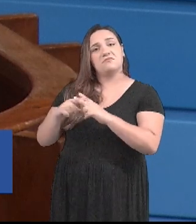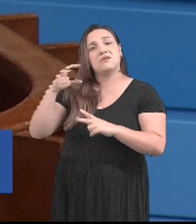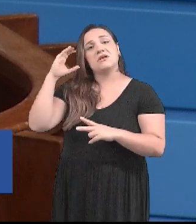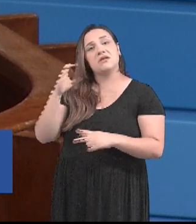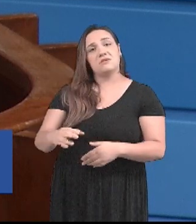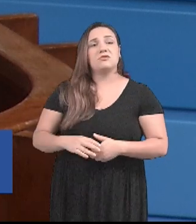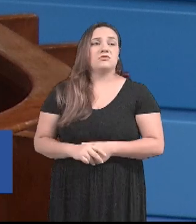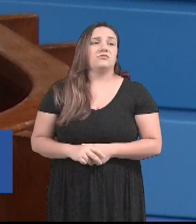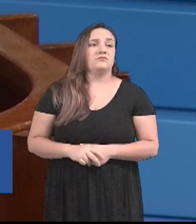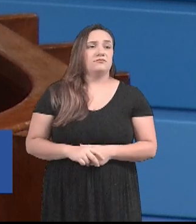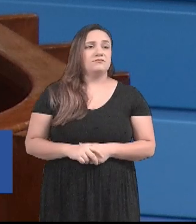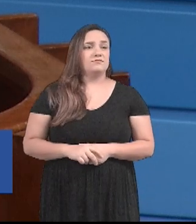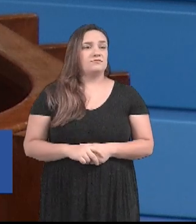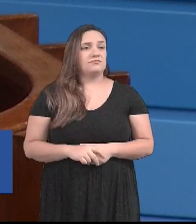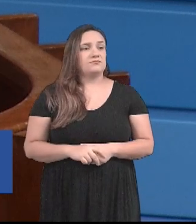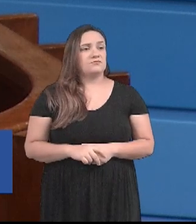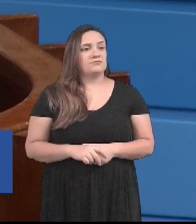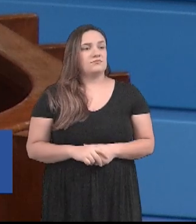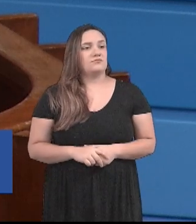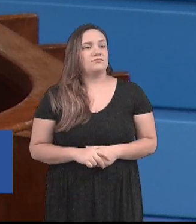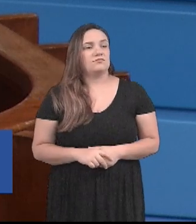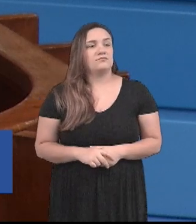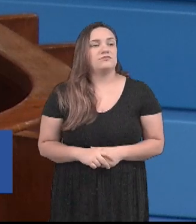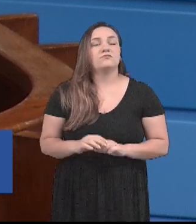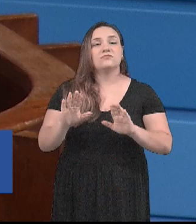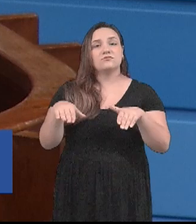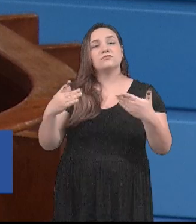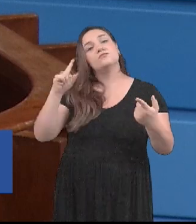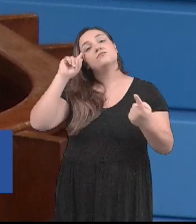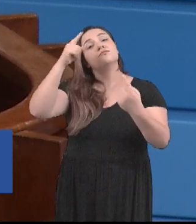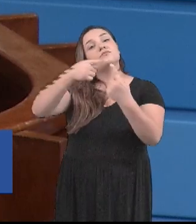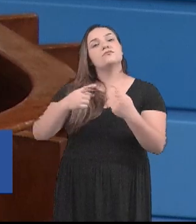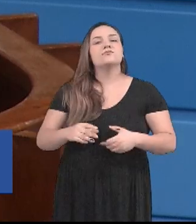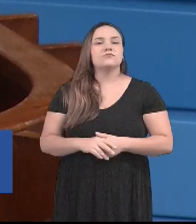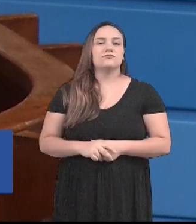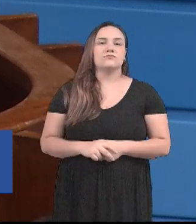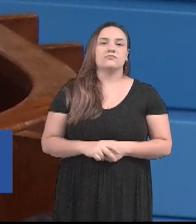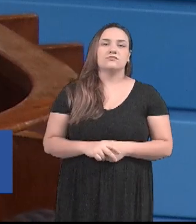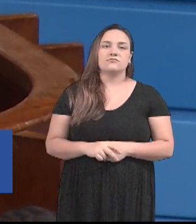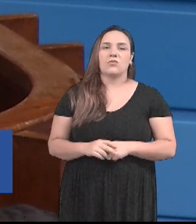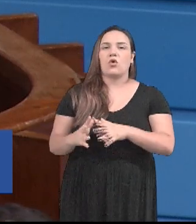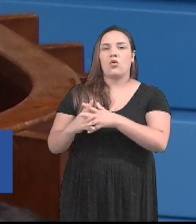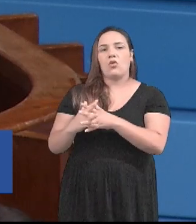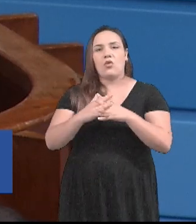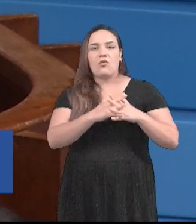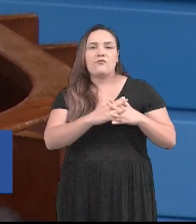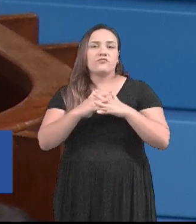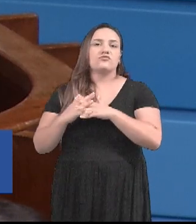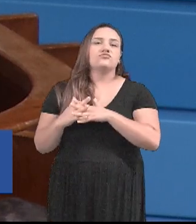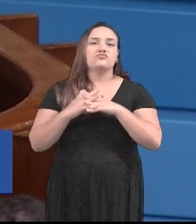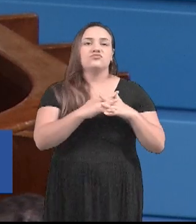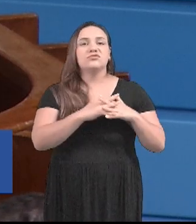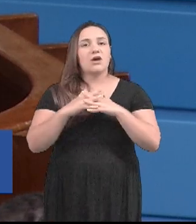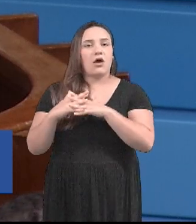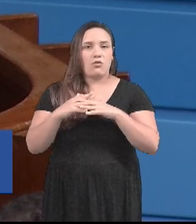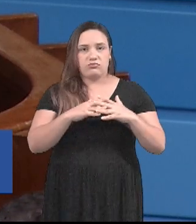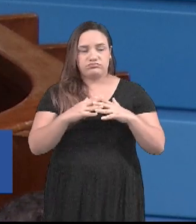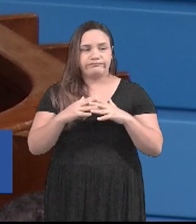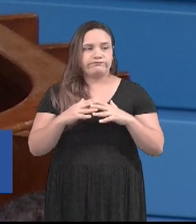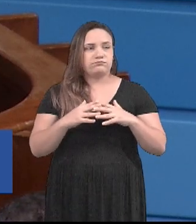criminoso, com o objetivo de difundir e confundir